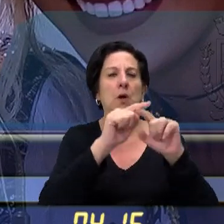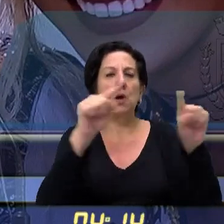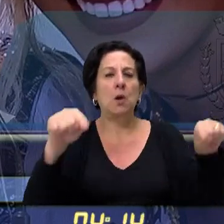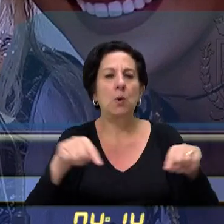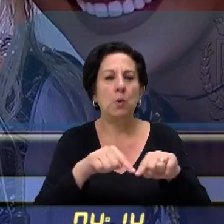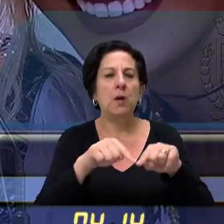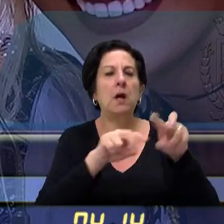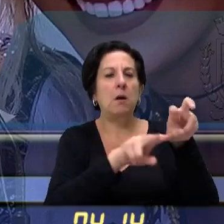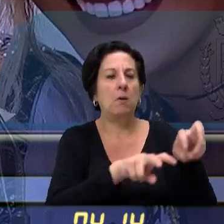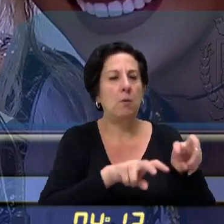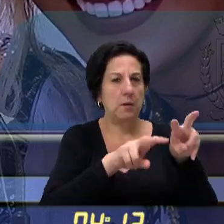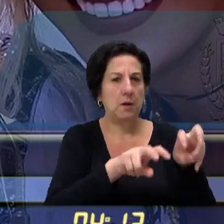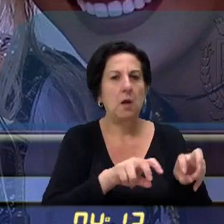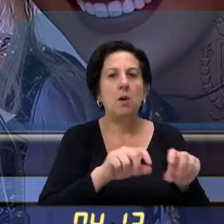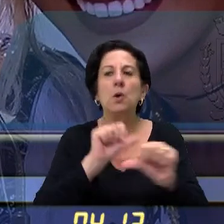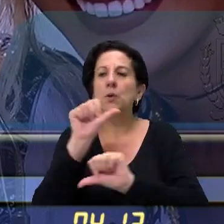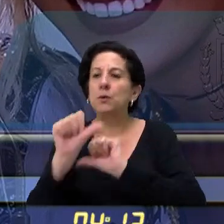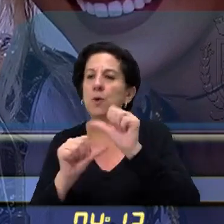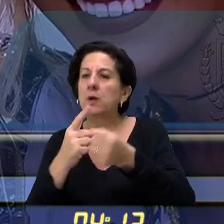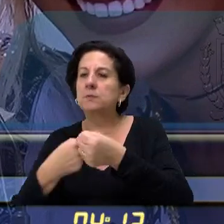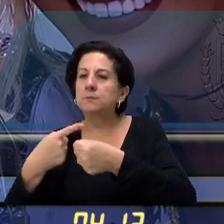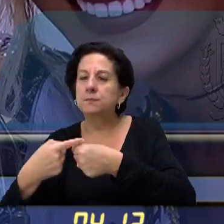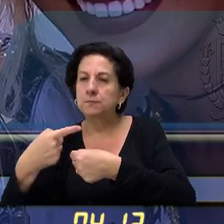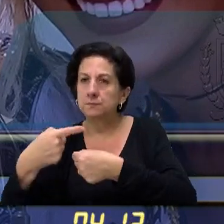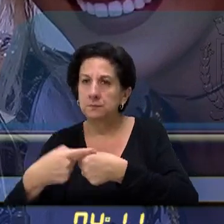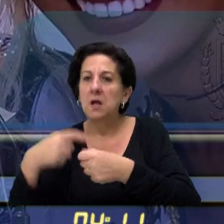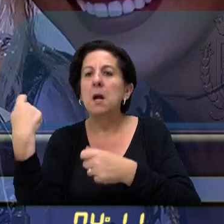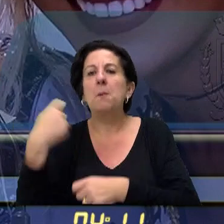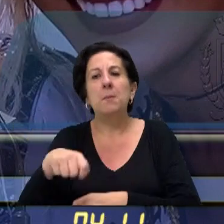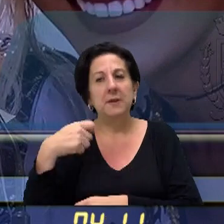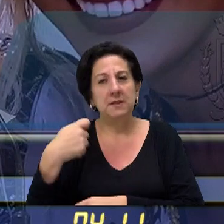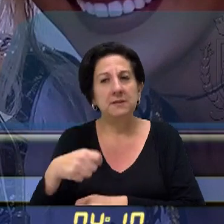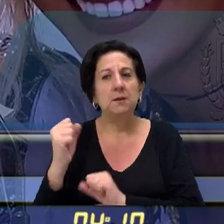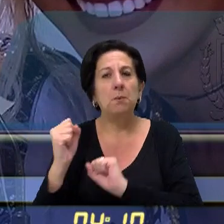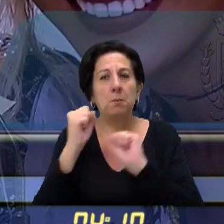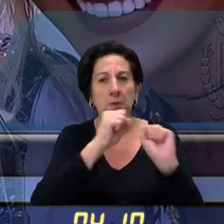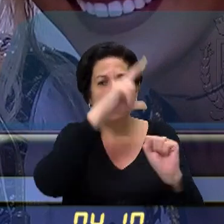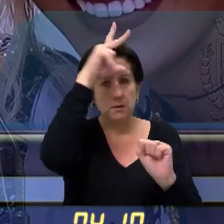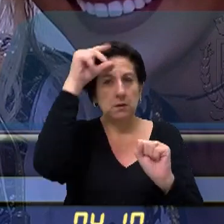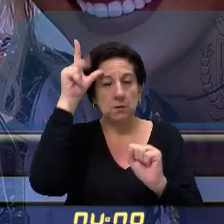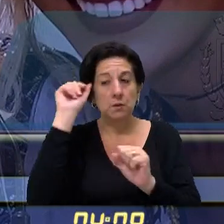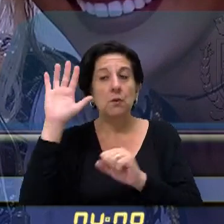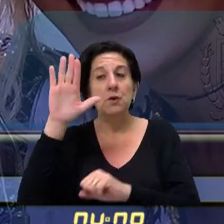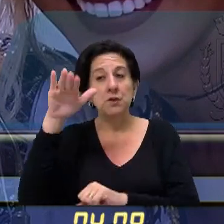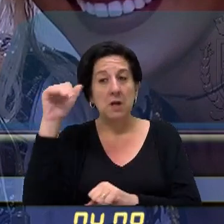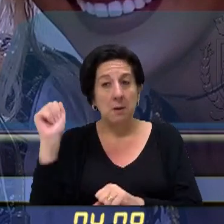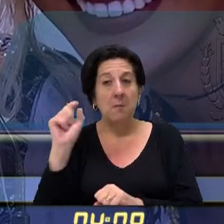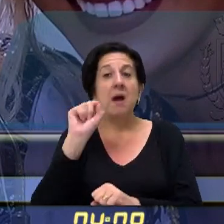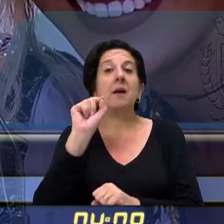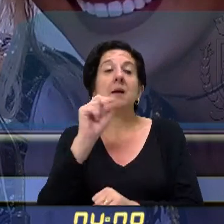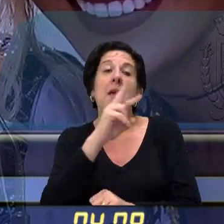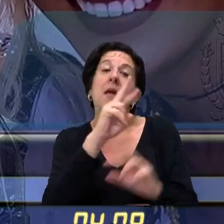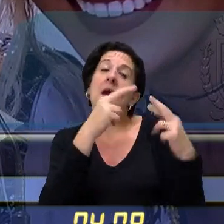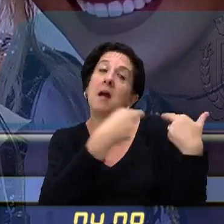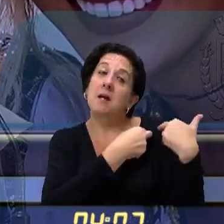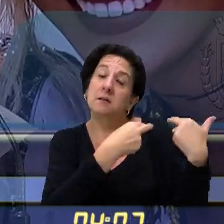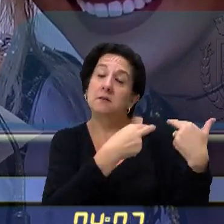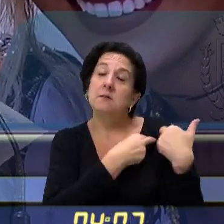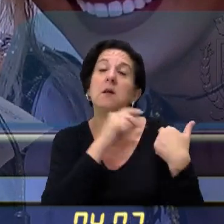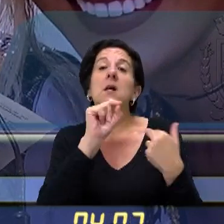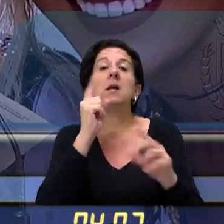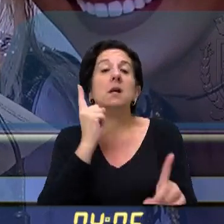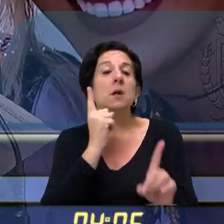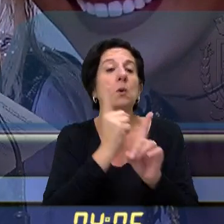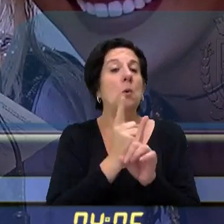de área rural para zona urbana, deverá o Poder Executivo convocar o proprietário do imóvel que se